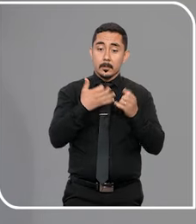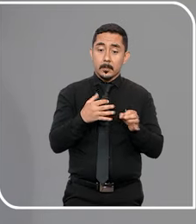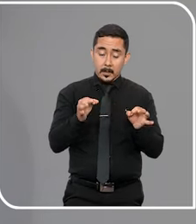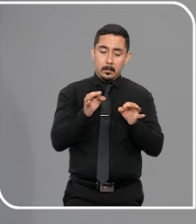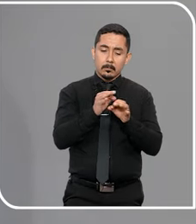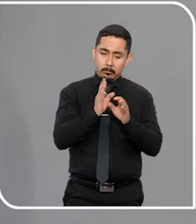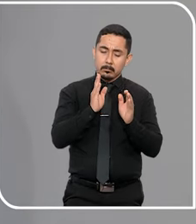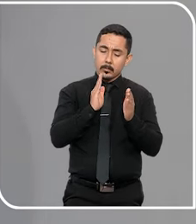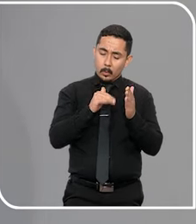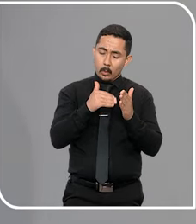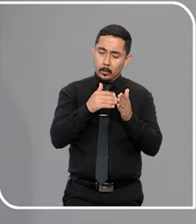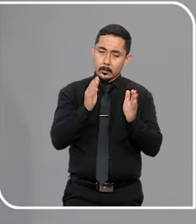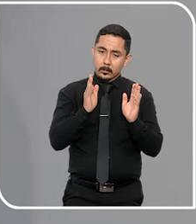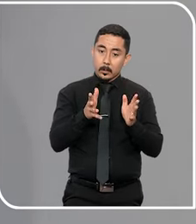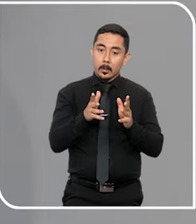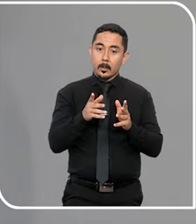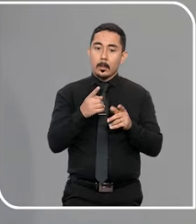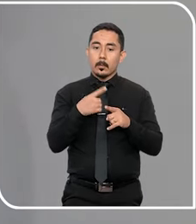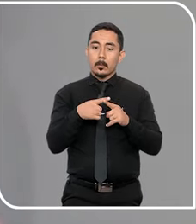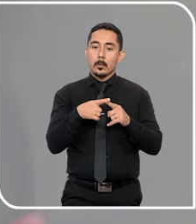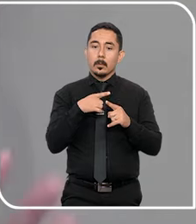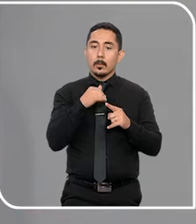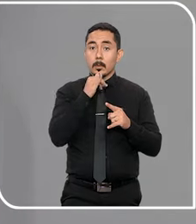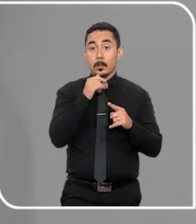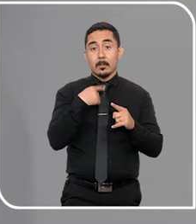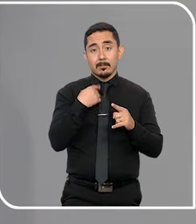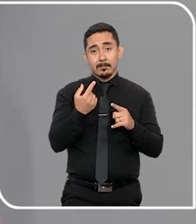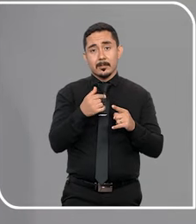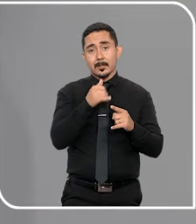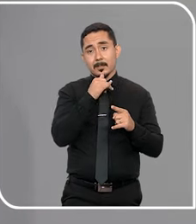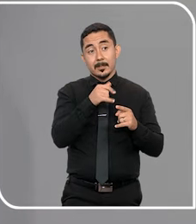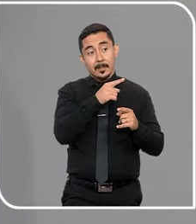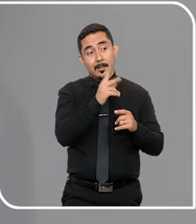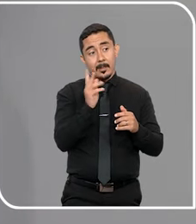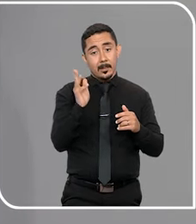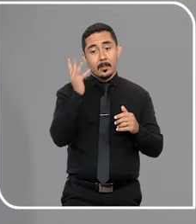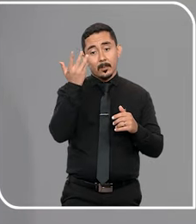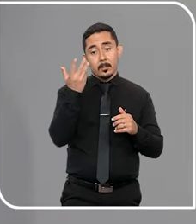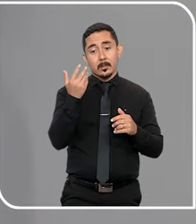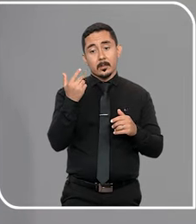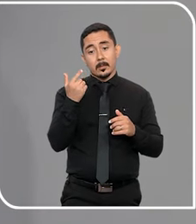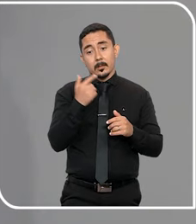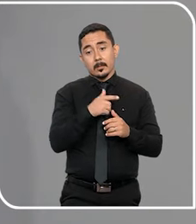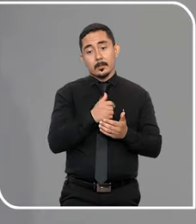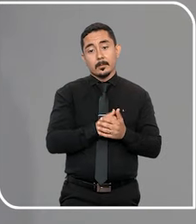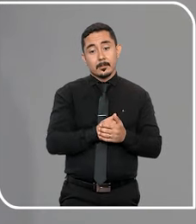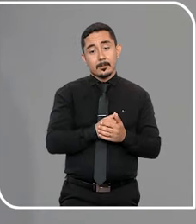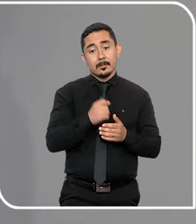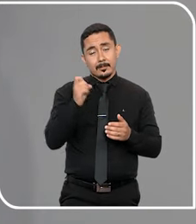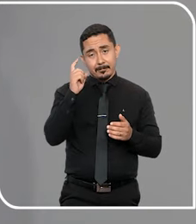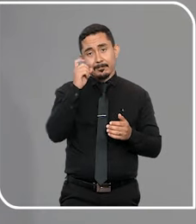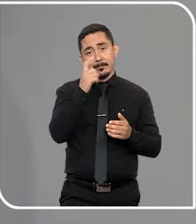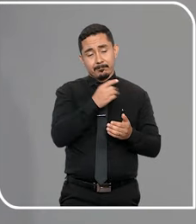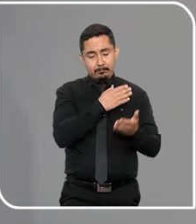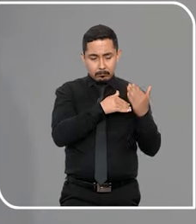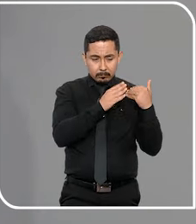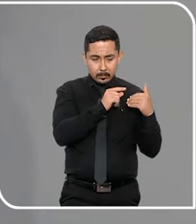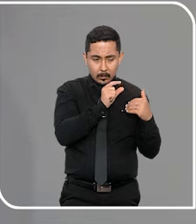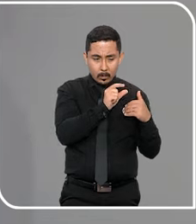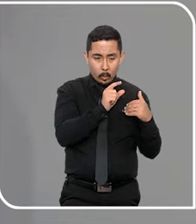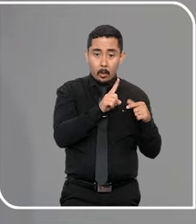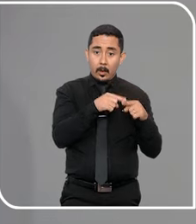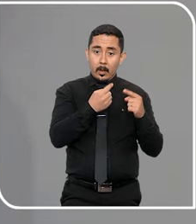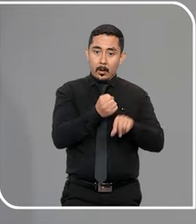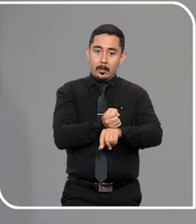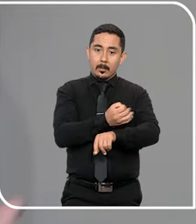coisa mais rapidinho gente por causa do tempo que eu eu dei um exemplo assim difícil né que o João passou que faz que foi muito